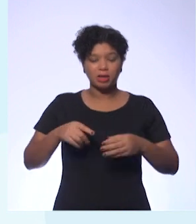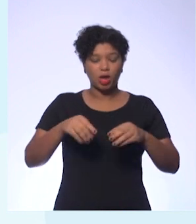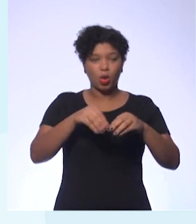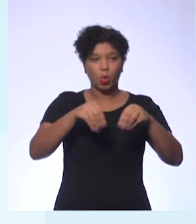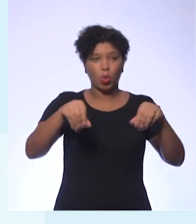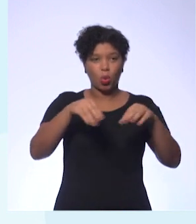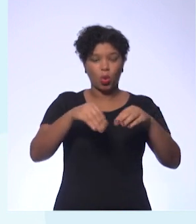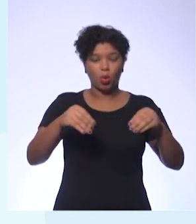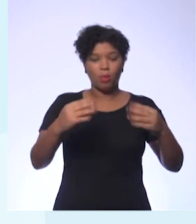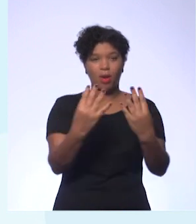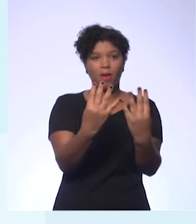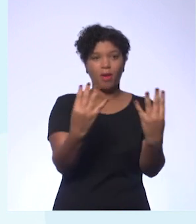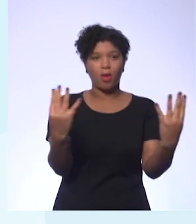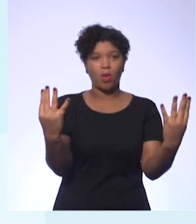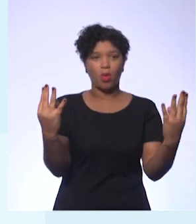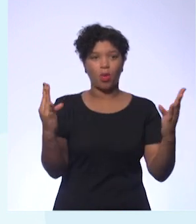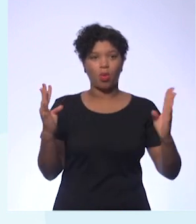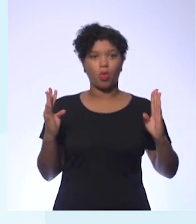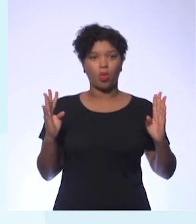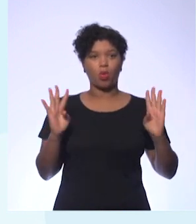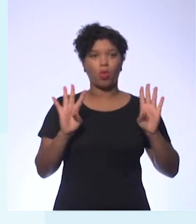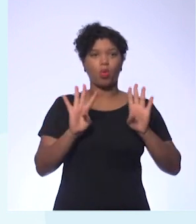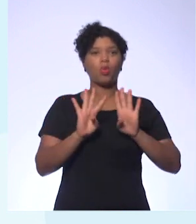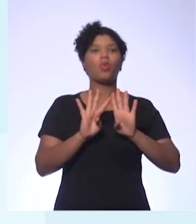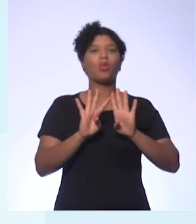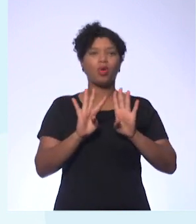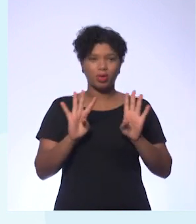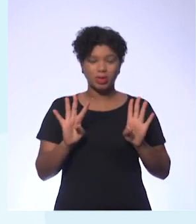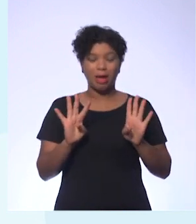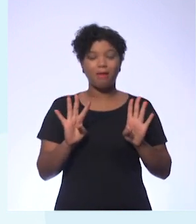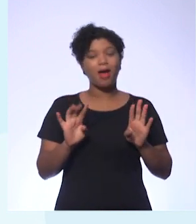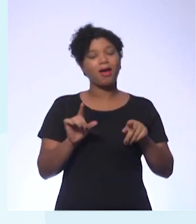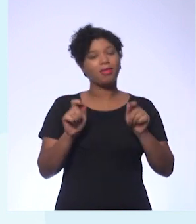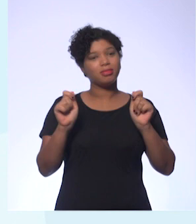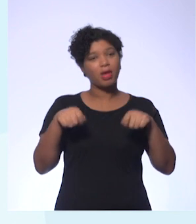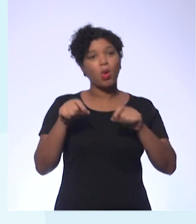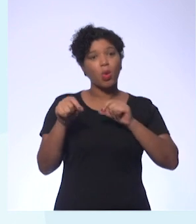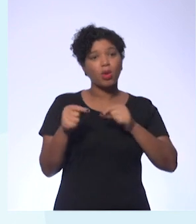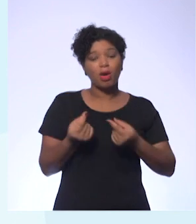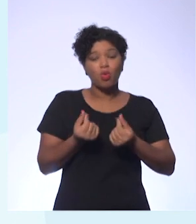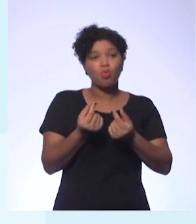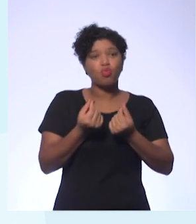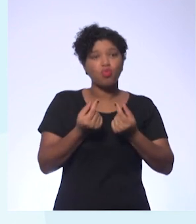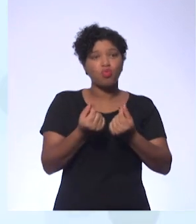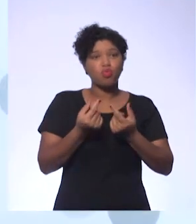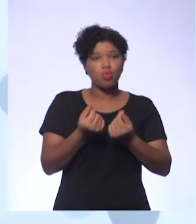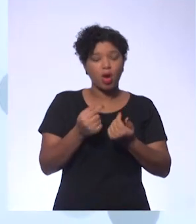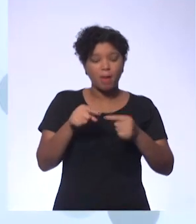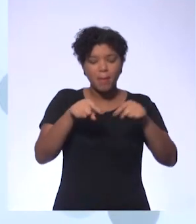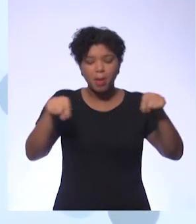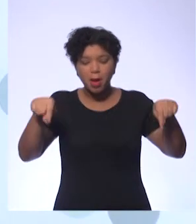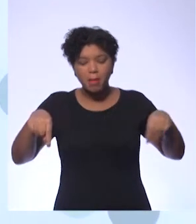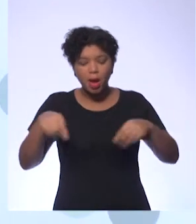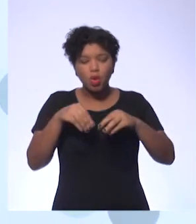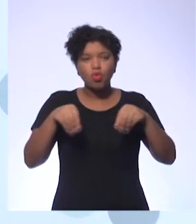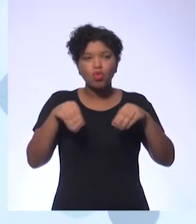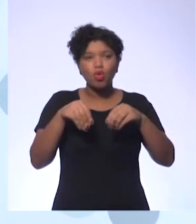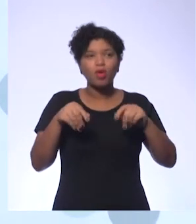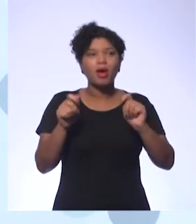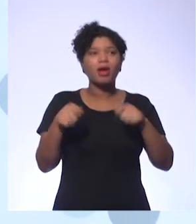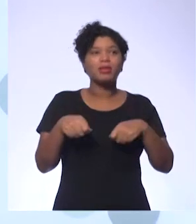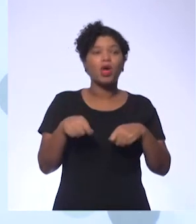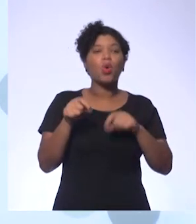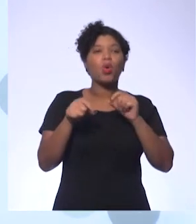cercam essas terras, começa o uso capitalista do solo. Então, esse solo ele começa a ser utilizado para a criação